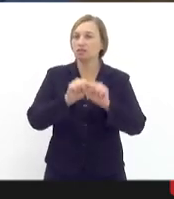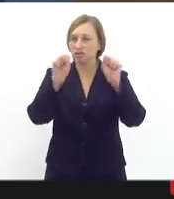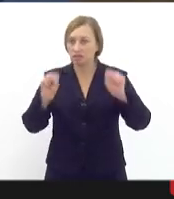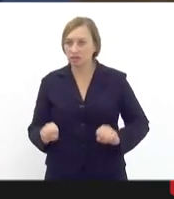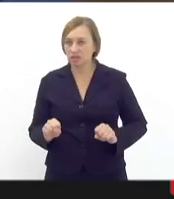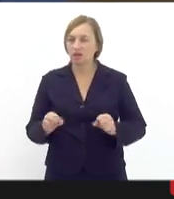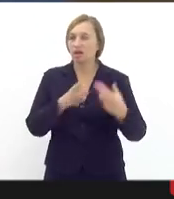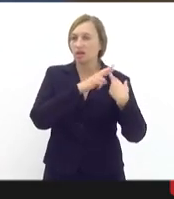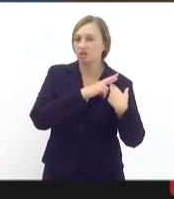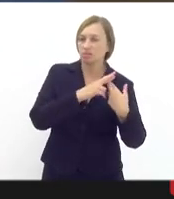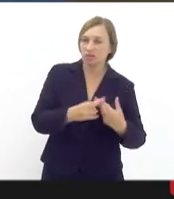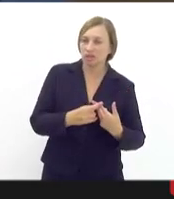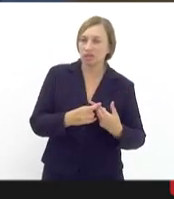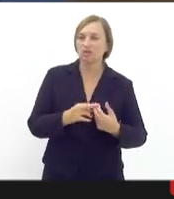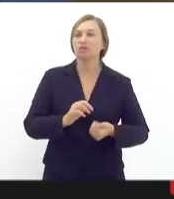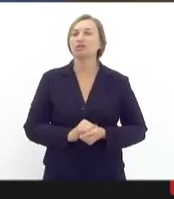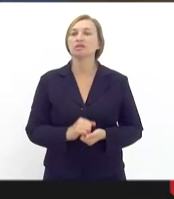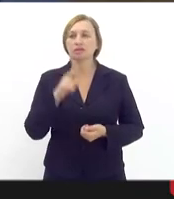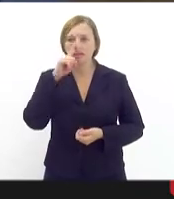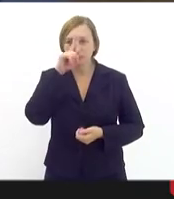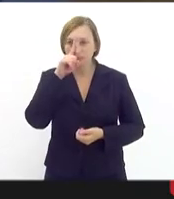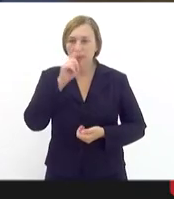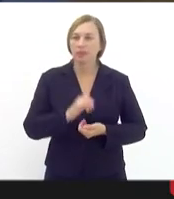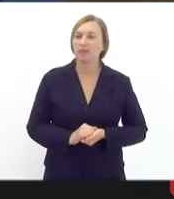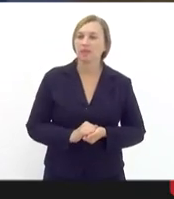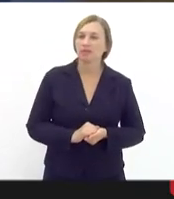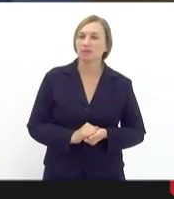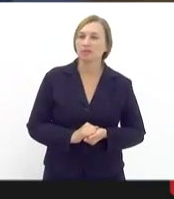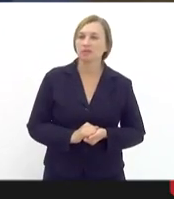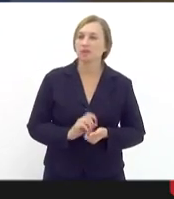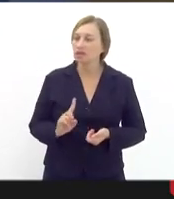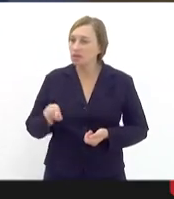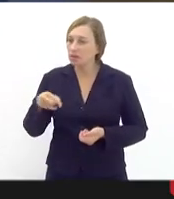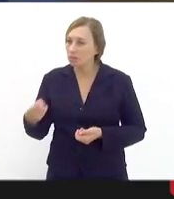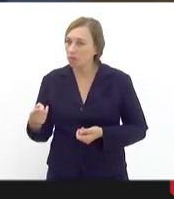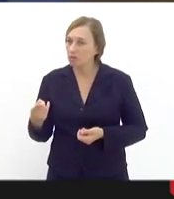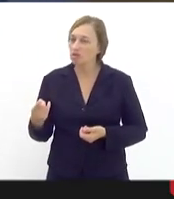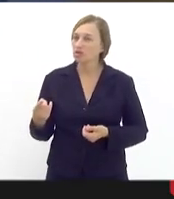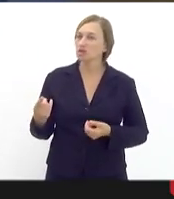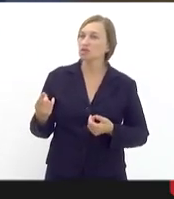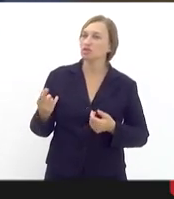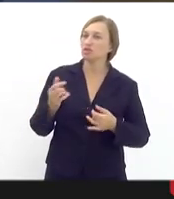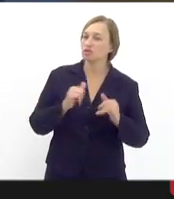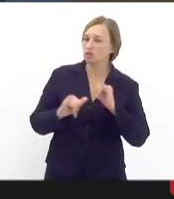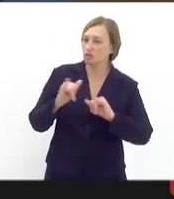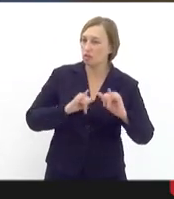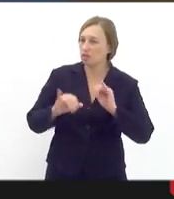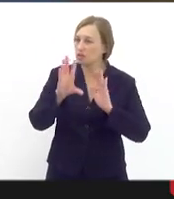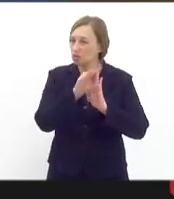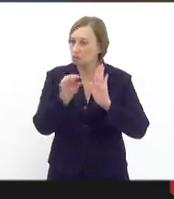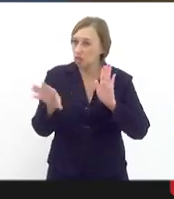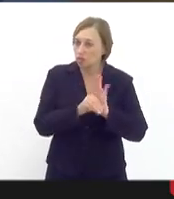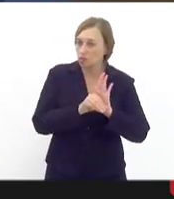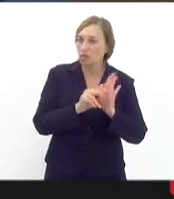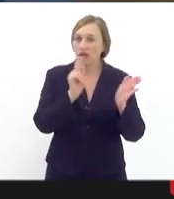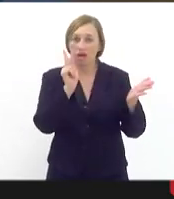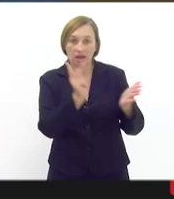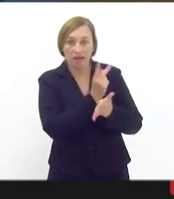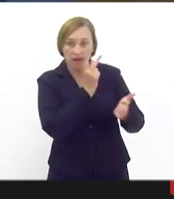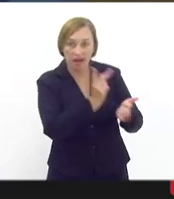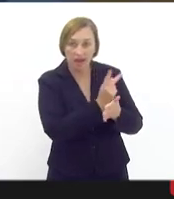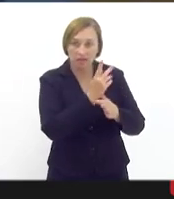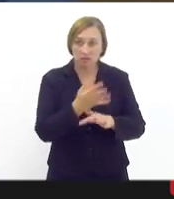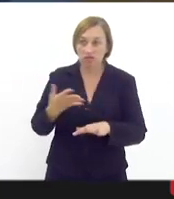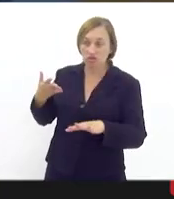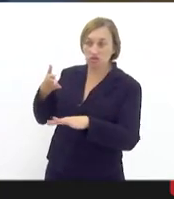a responsabilidade se, após a notificação de determinados conteúdos ilegais,